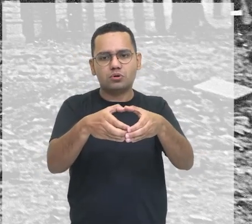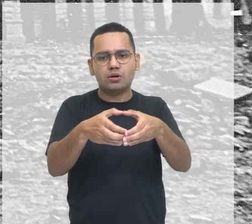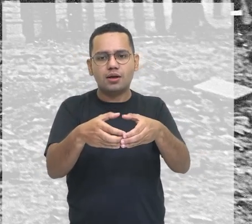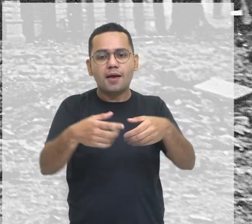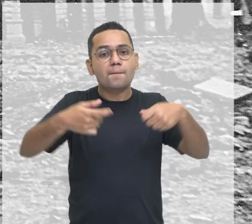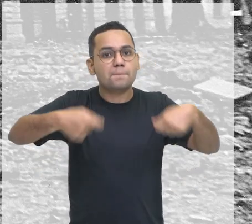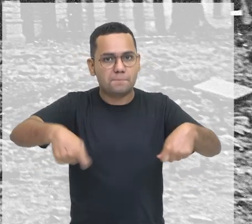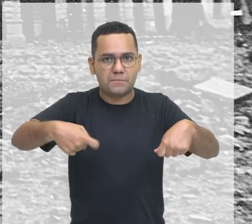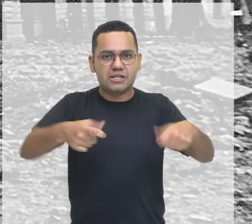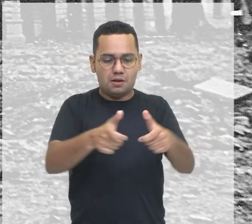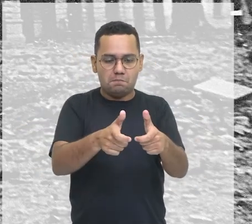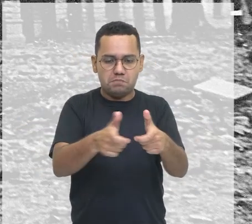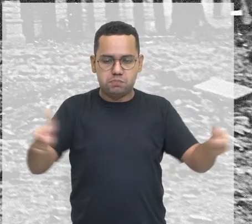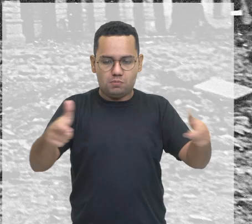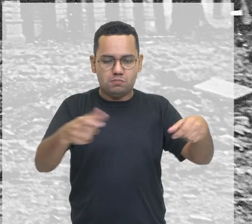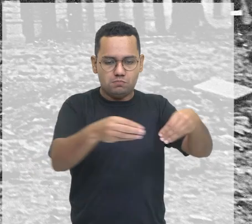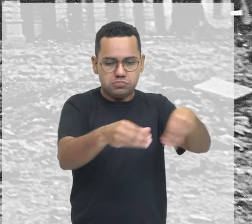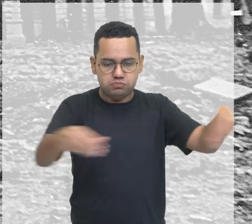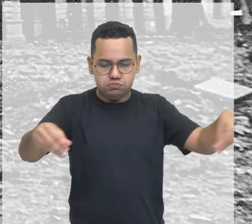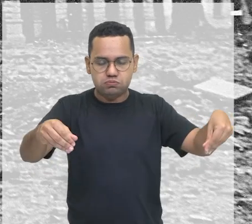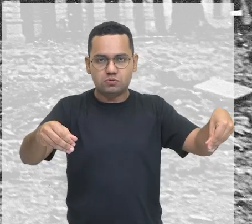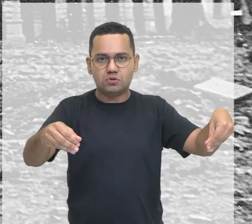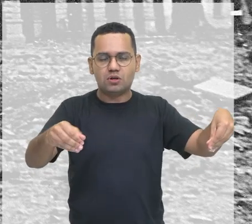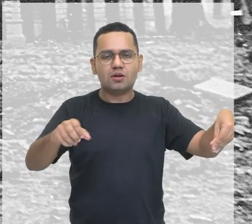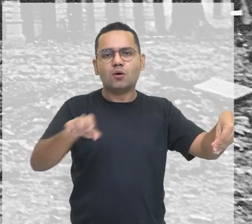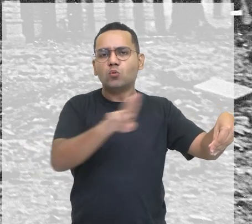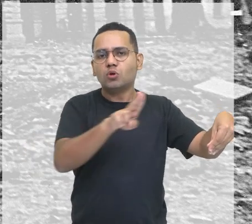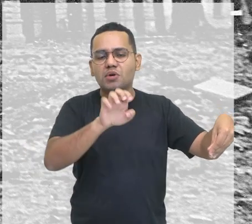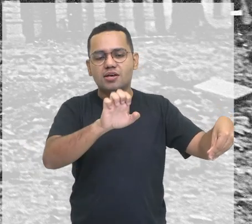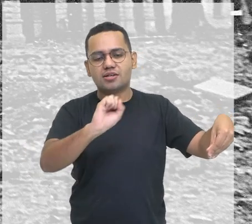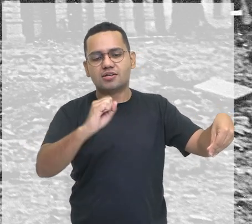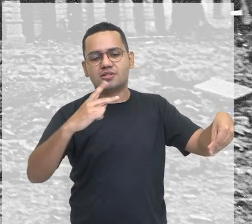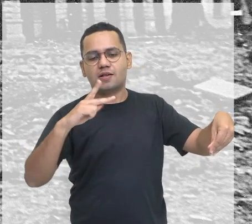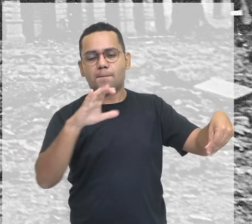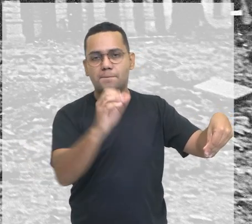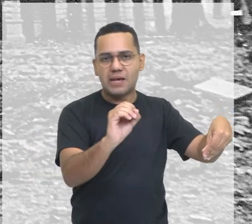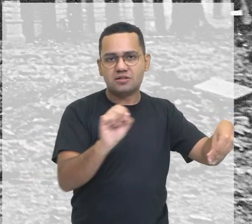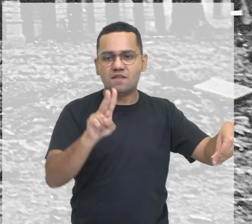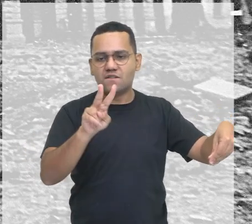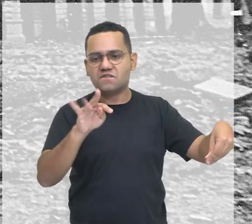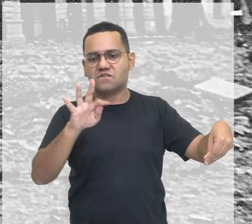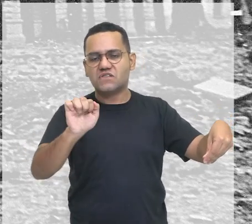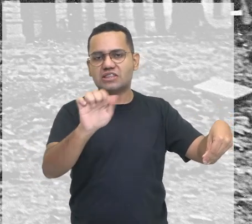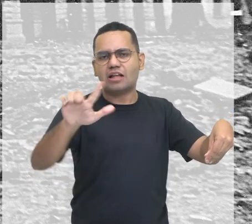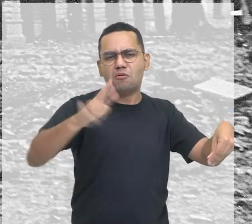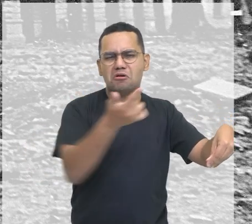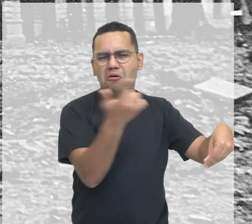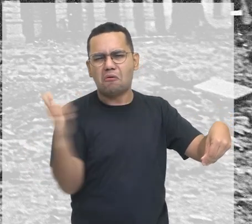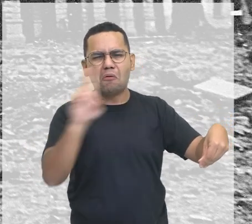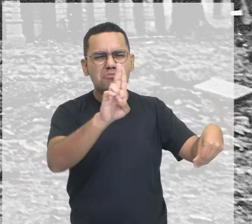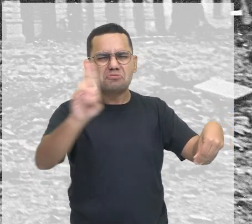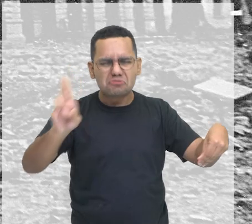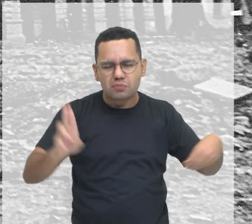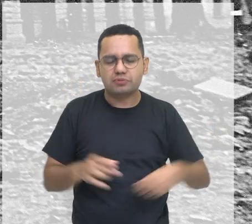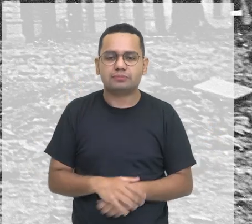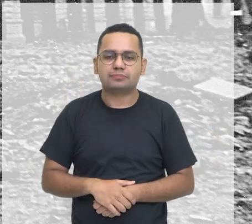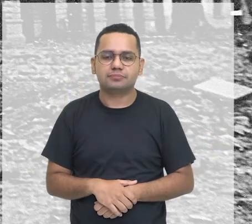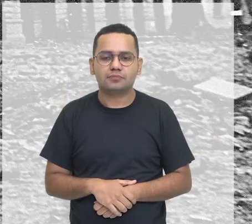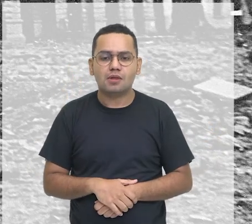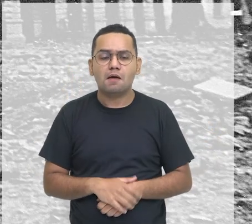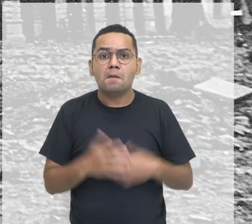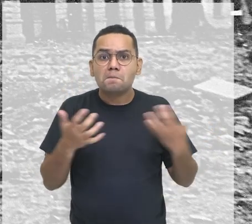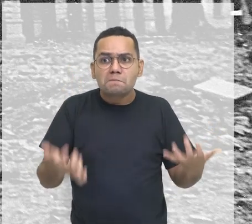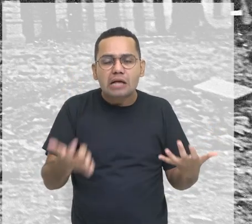de espaço vital, ou Terceiro Império, Terceiro Reich, como muitos historiadores chamam. E essa ânsia